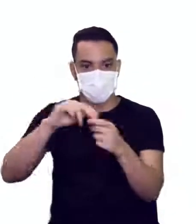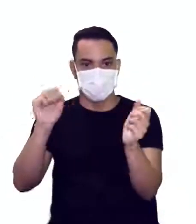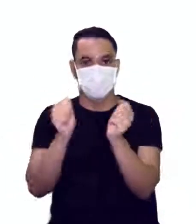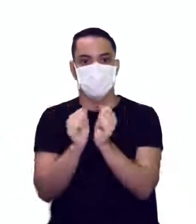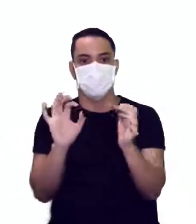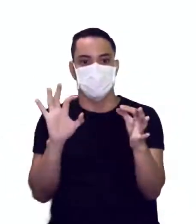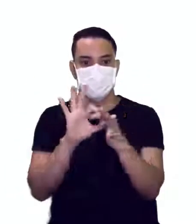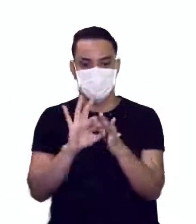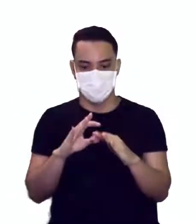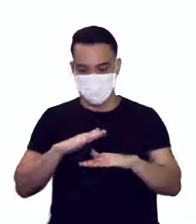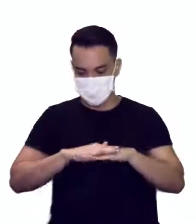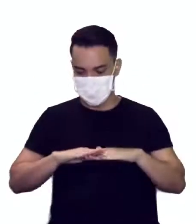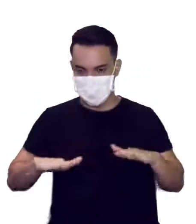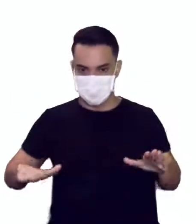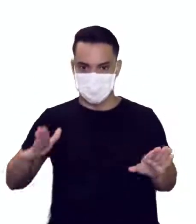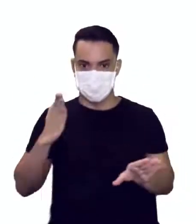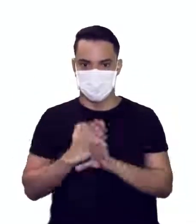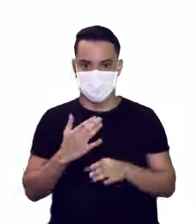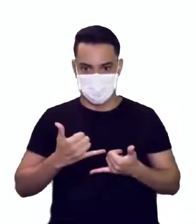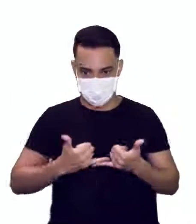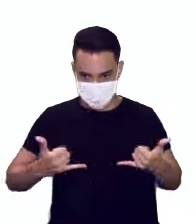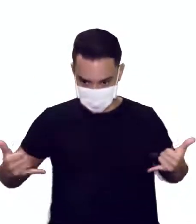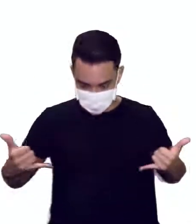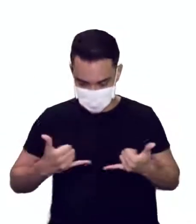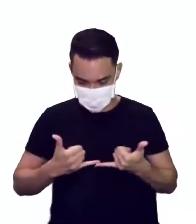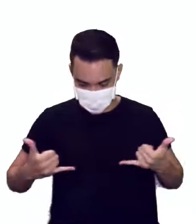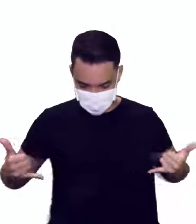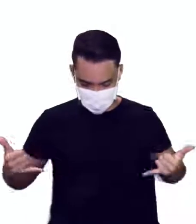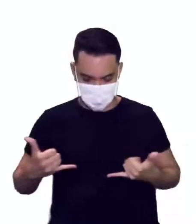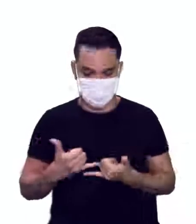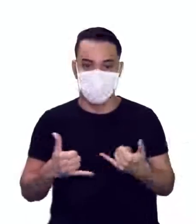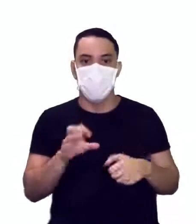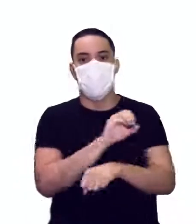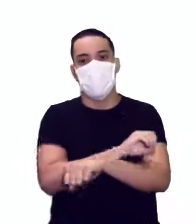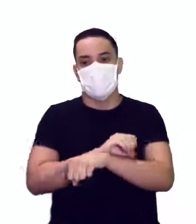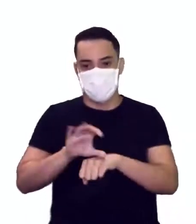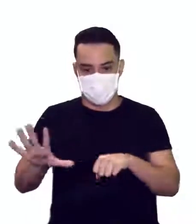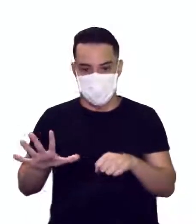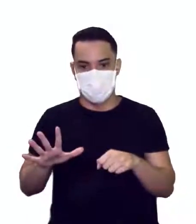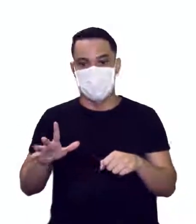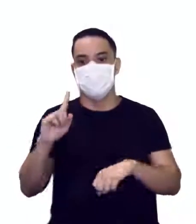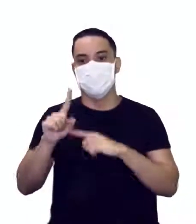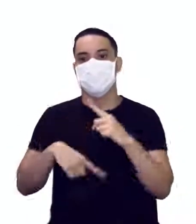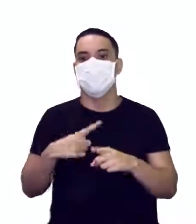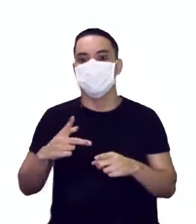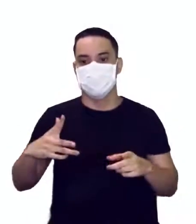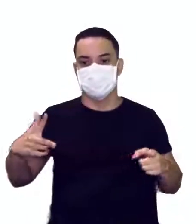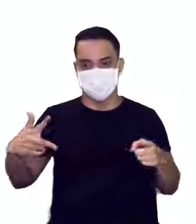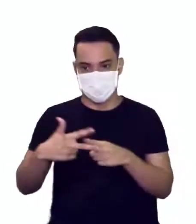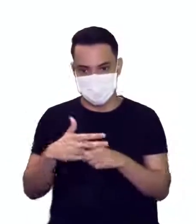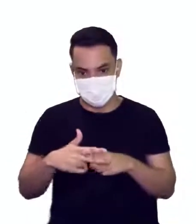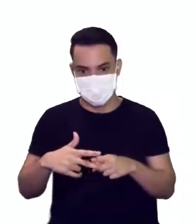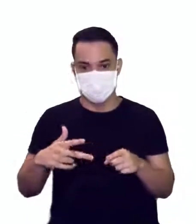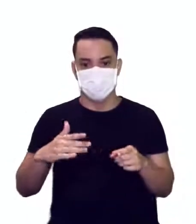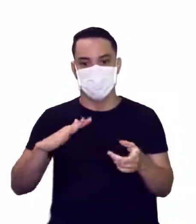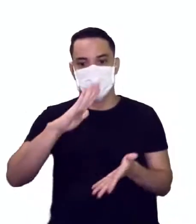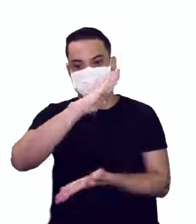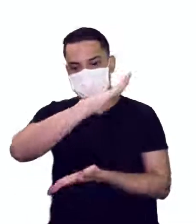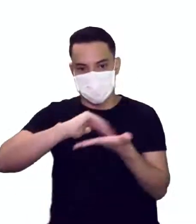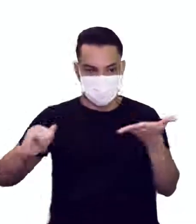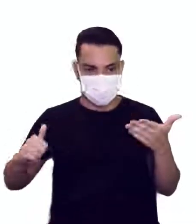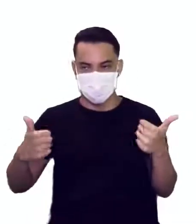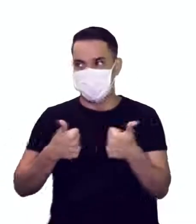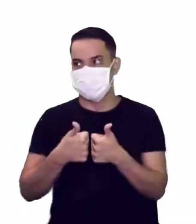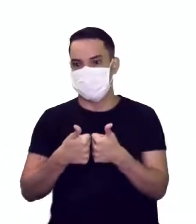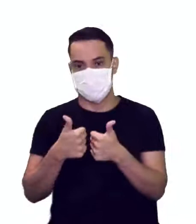ao solo através de um fio metálico condutor. O fio é cortado e a barra é removida perto da